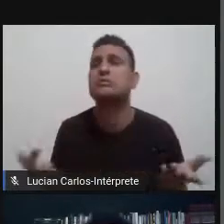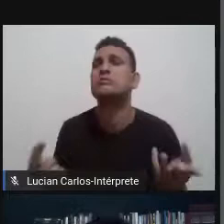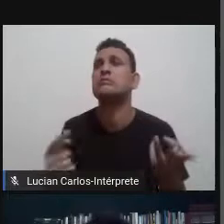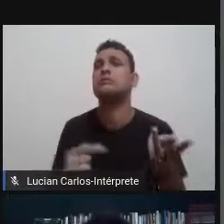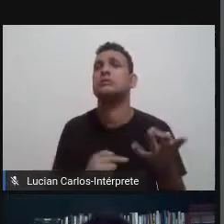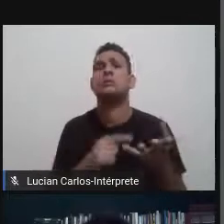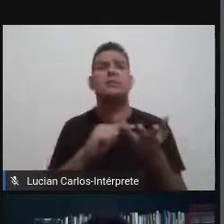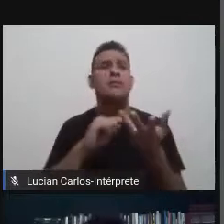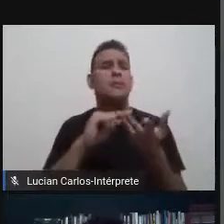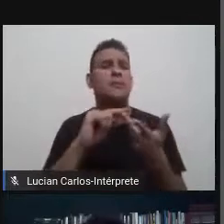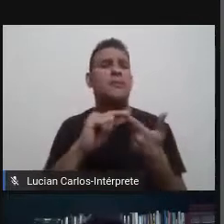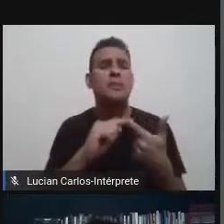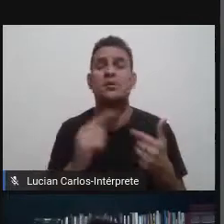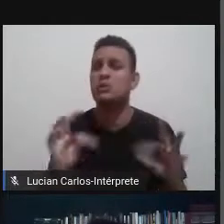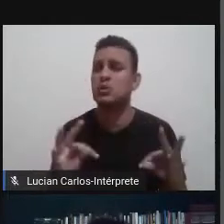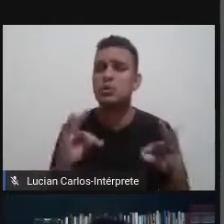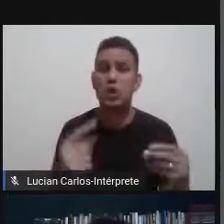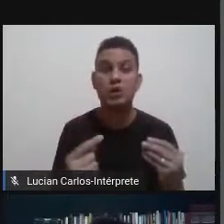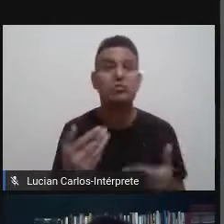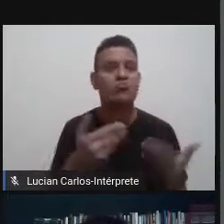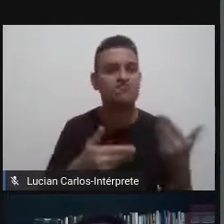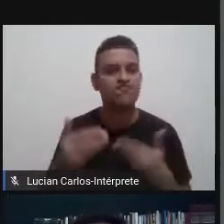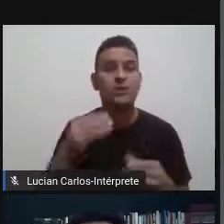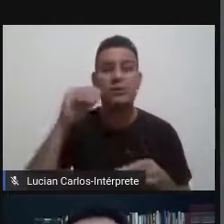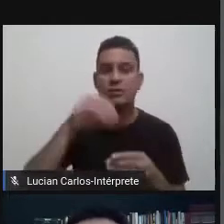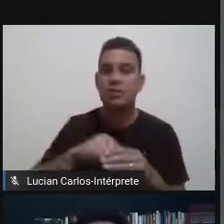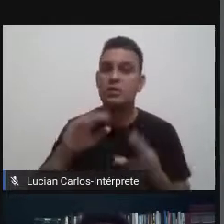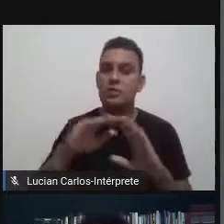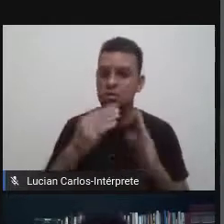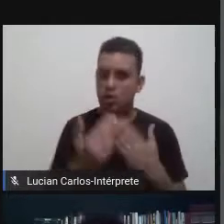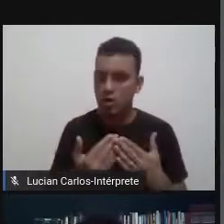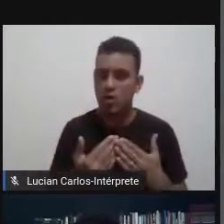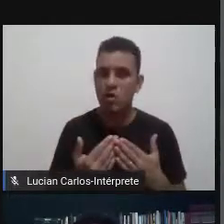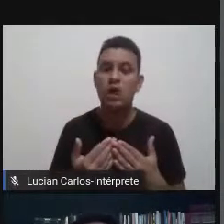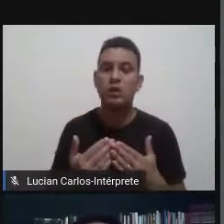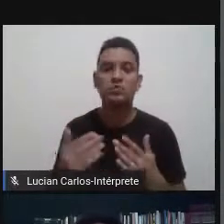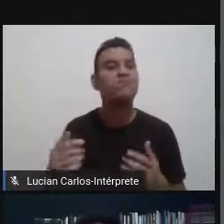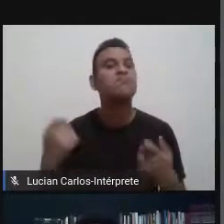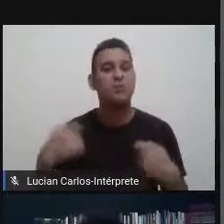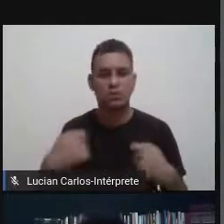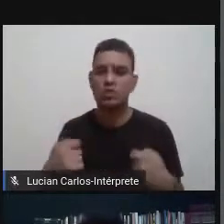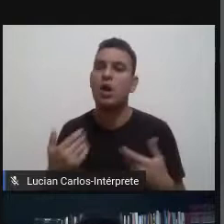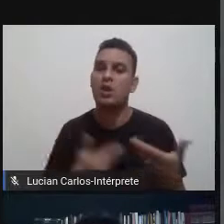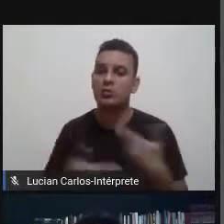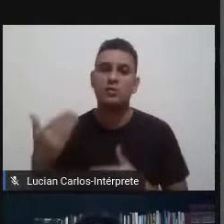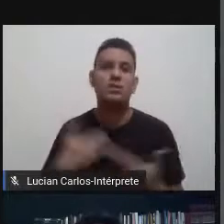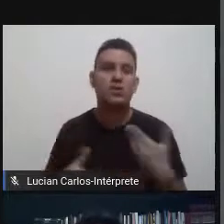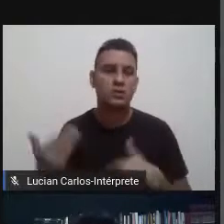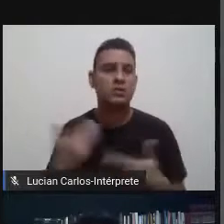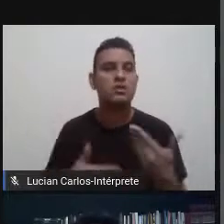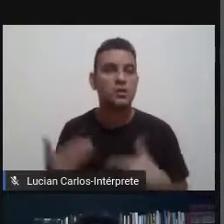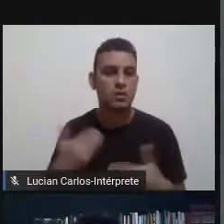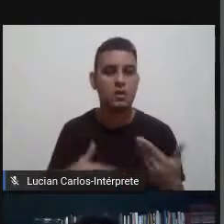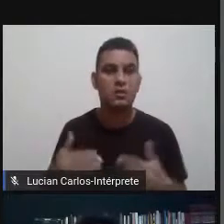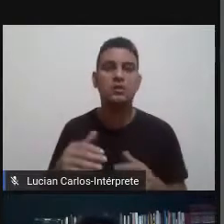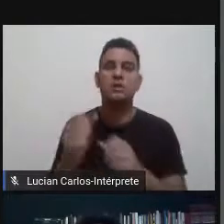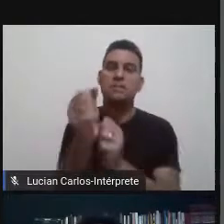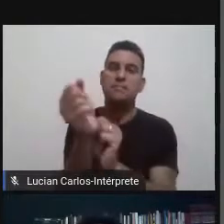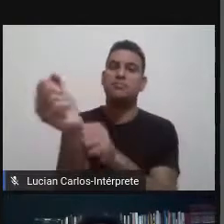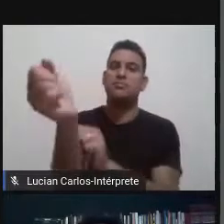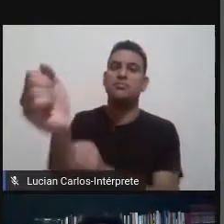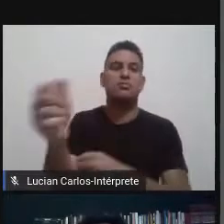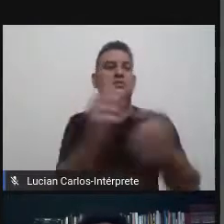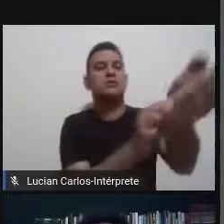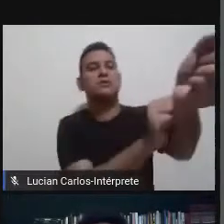de serviços gerais, todo mundo que está envolvido dentro do contexto da escola, literalmente arregaçou as mangas.